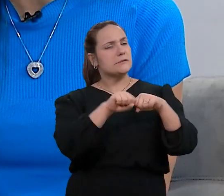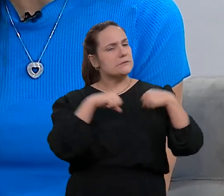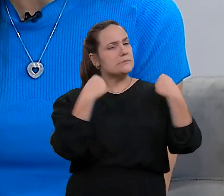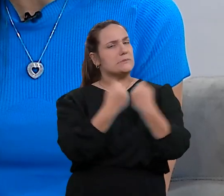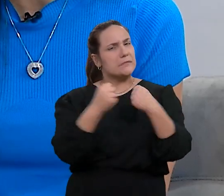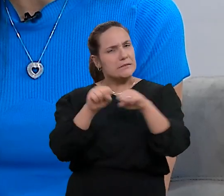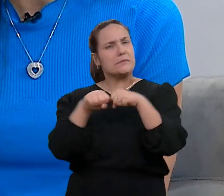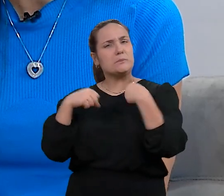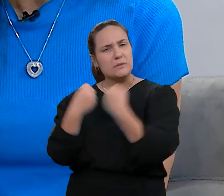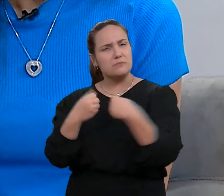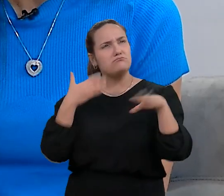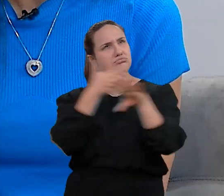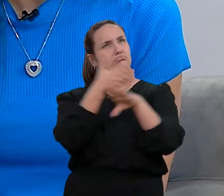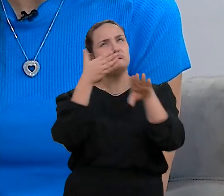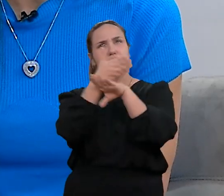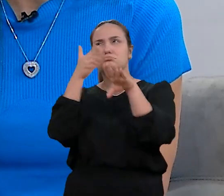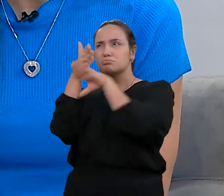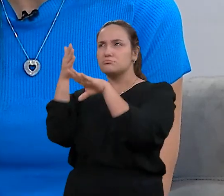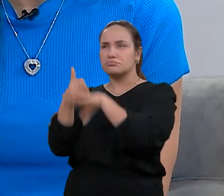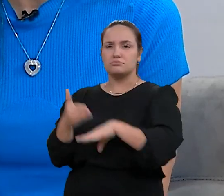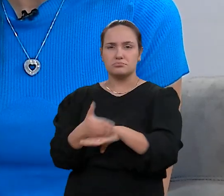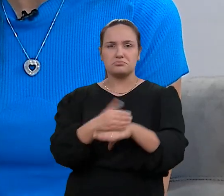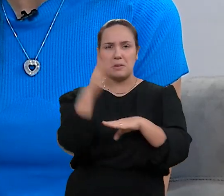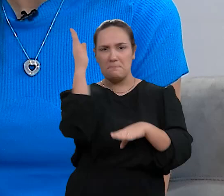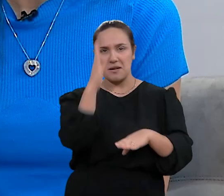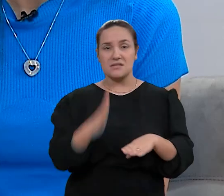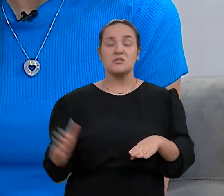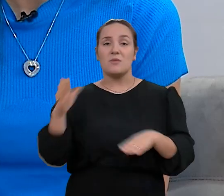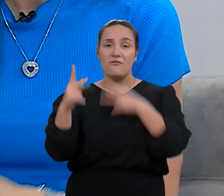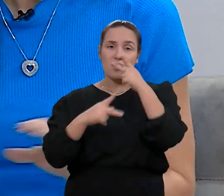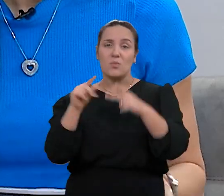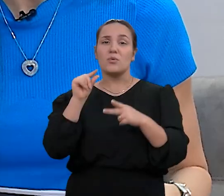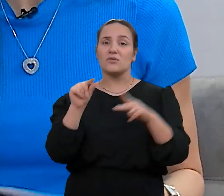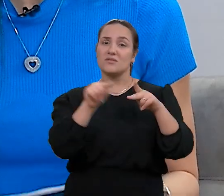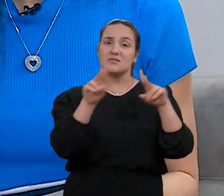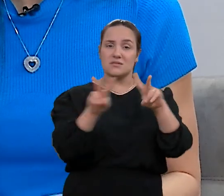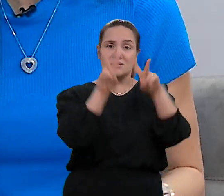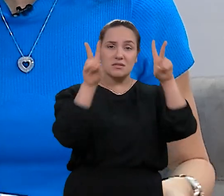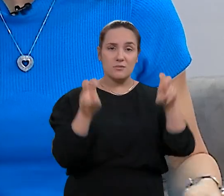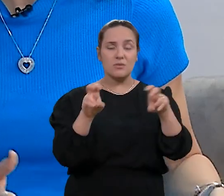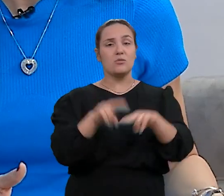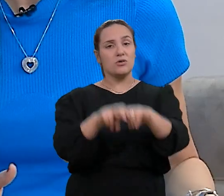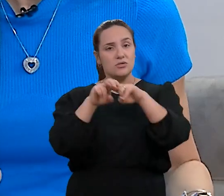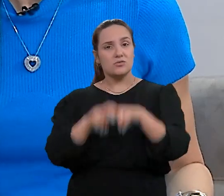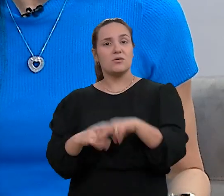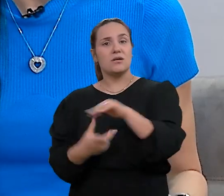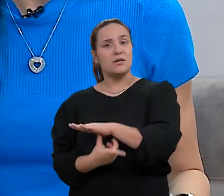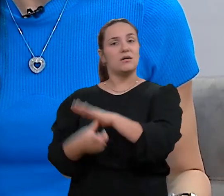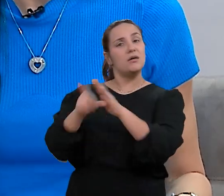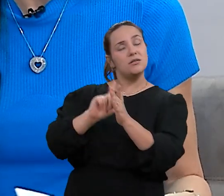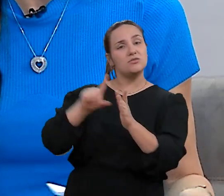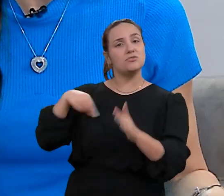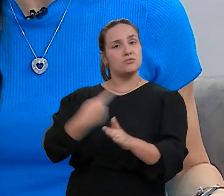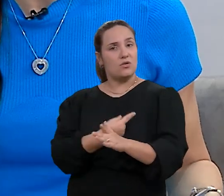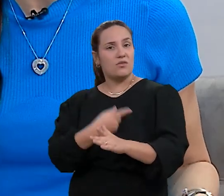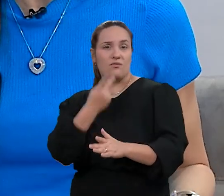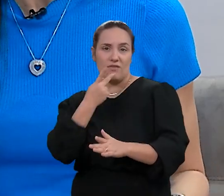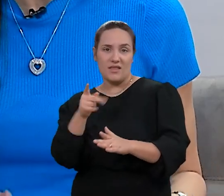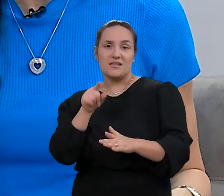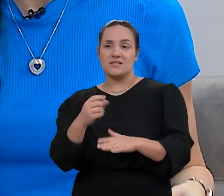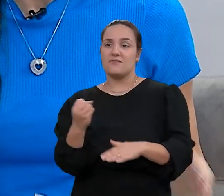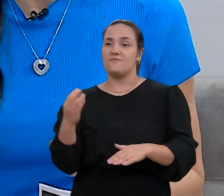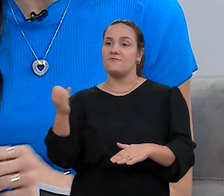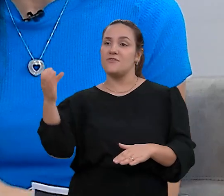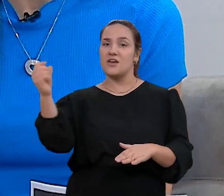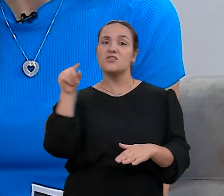de seminários pelo Brasil para trazer um pouco mais a respeito desse tema e antes da gente trazer então Eh sobre essas